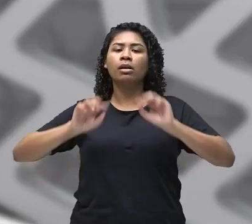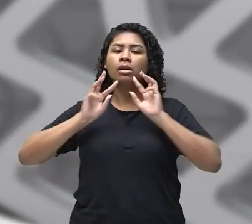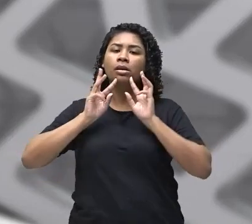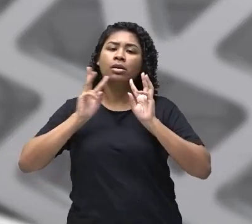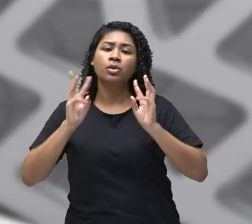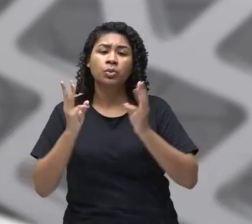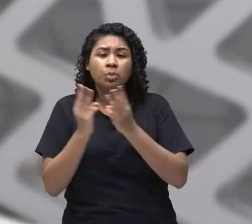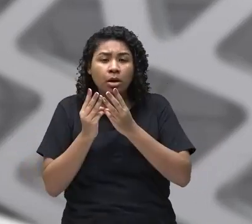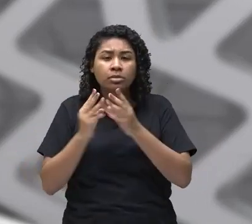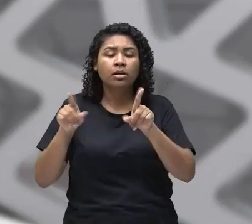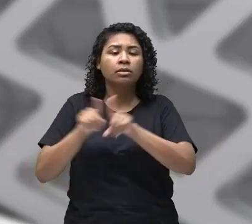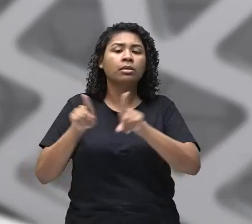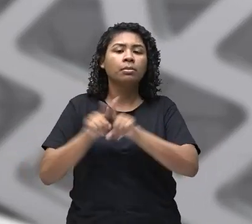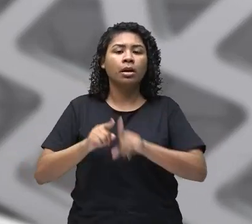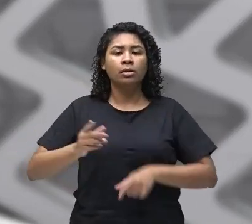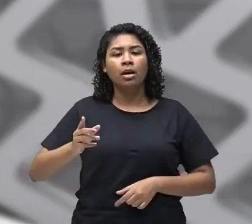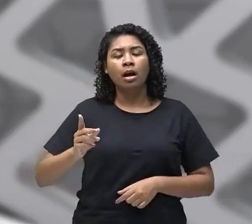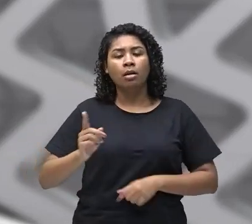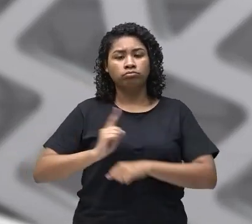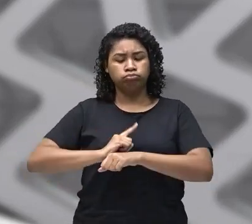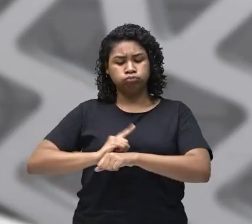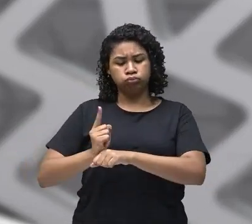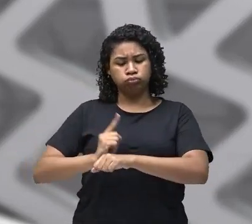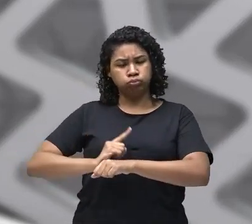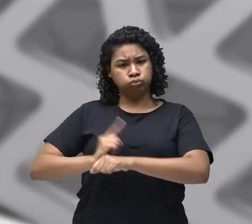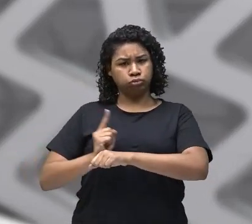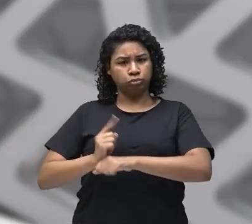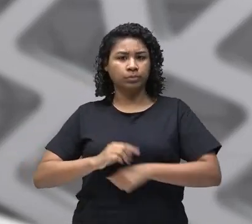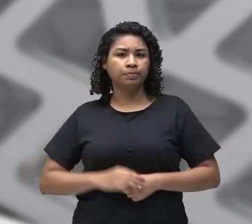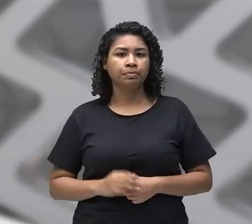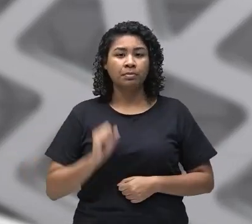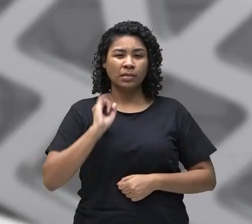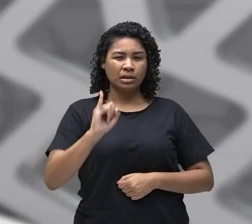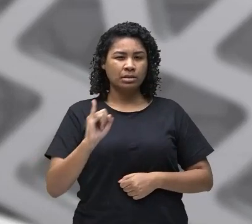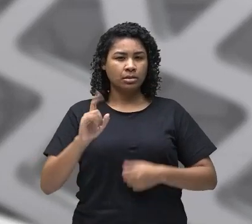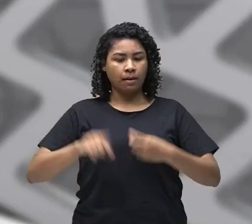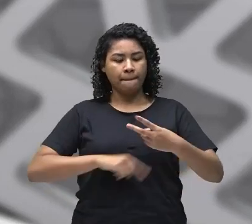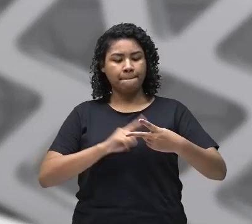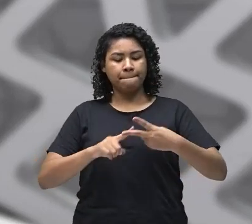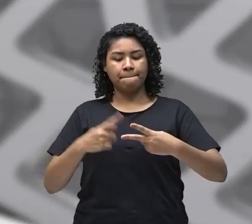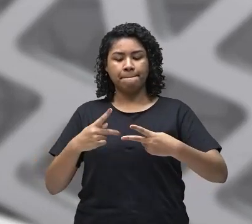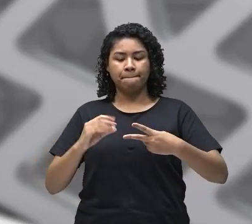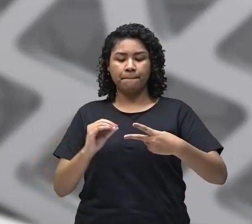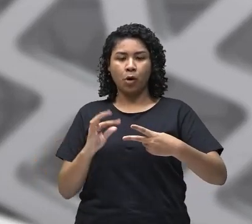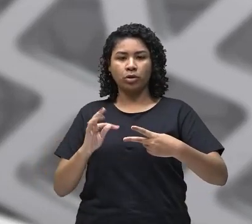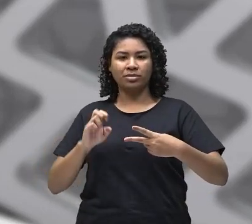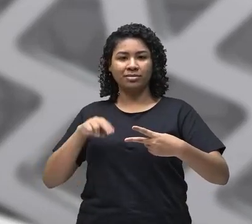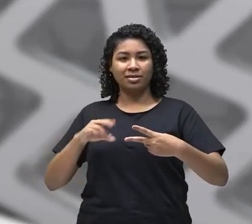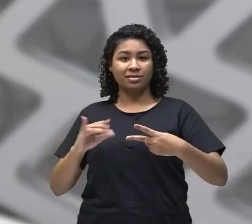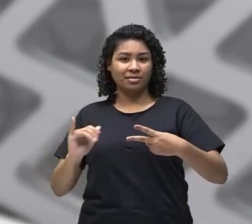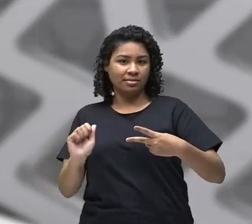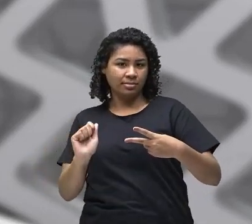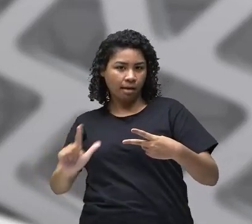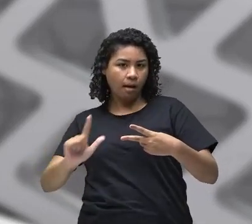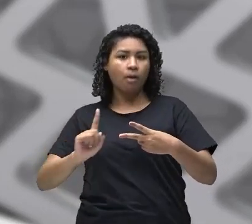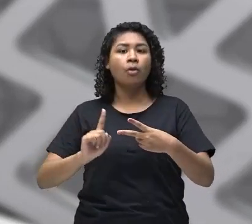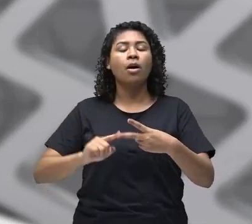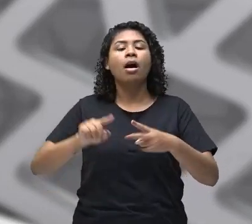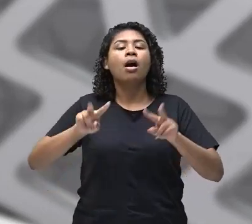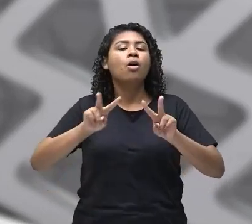quando se fala energia potencial eu estou falando sobre